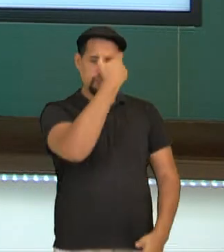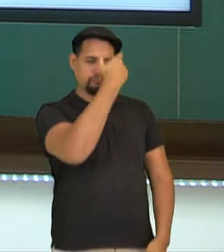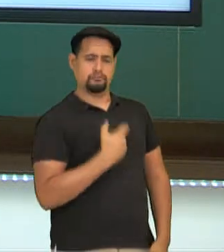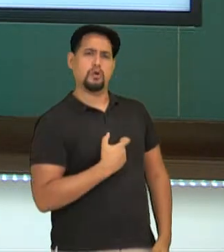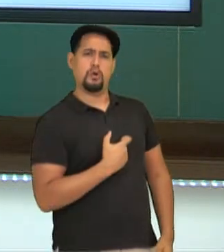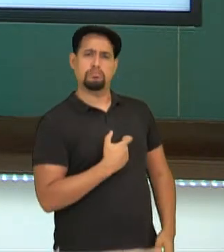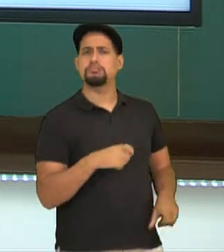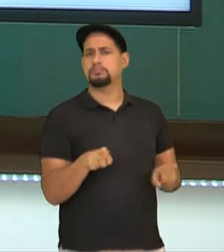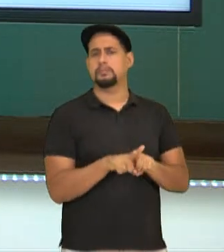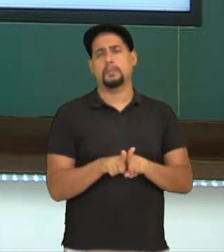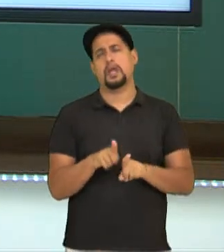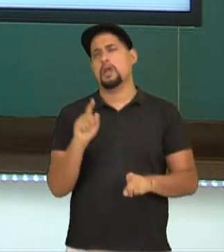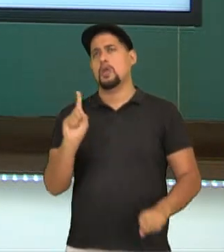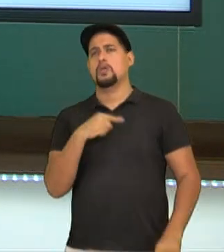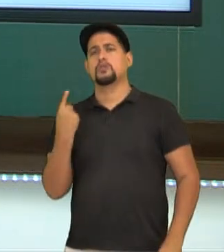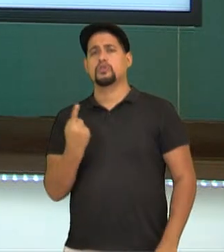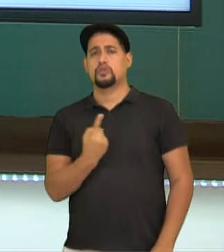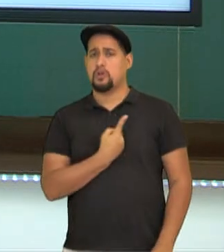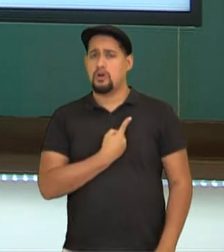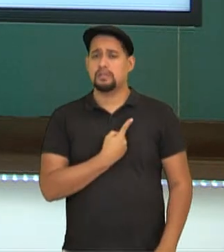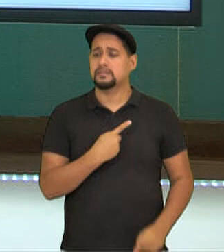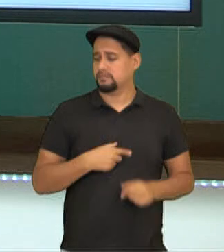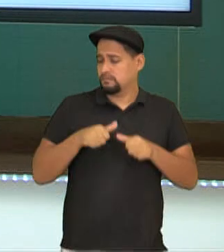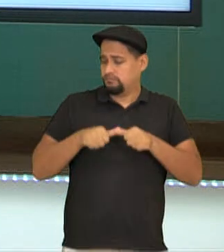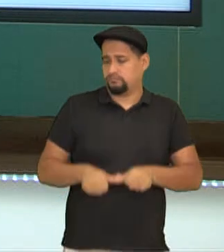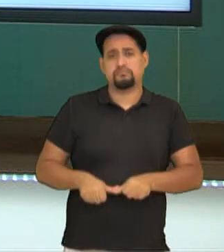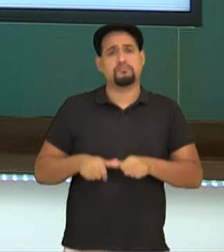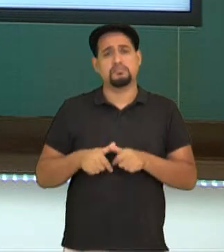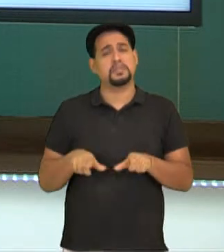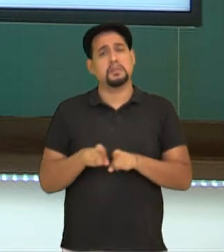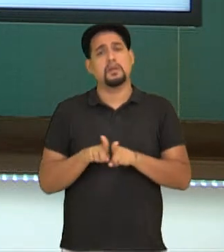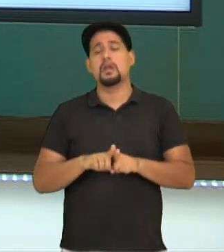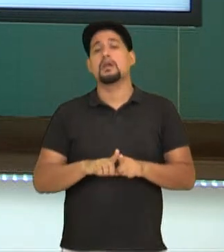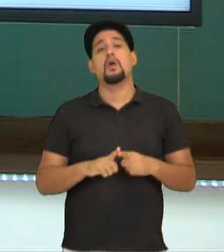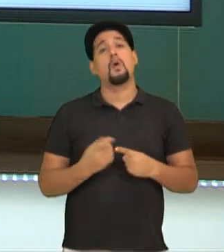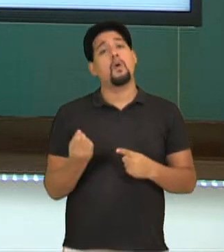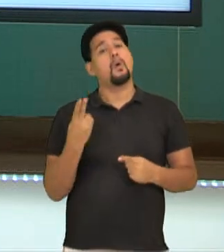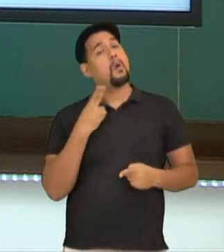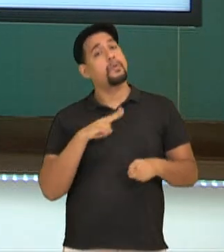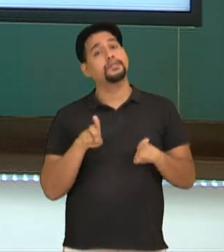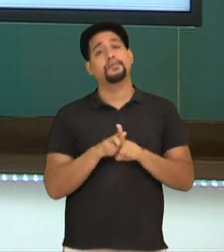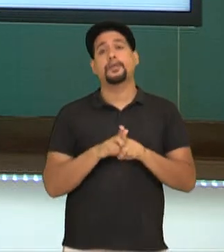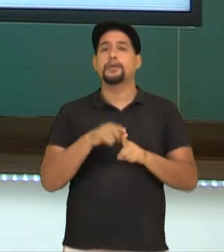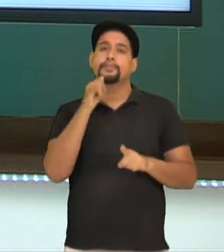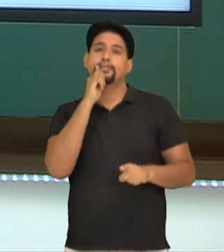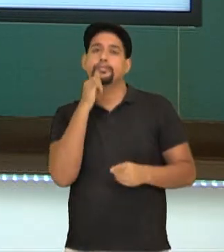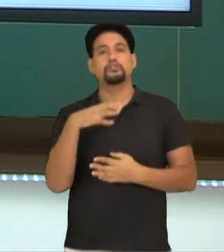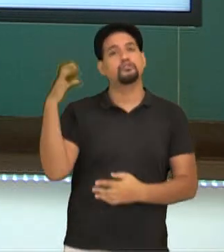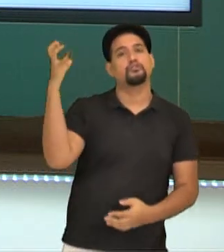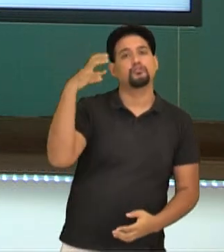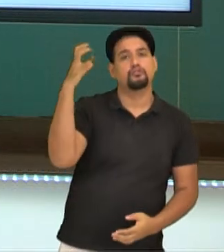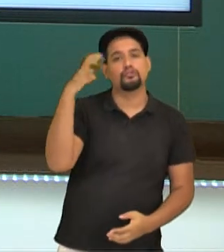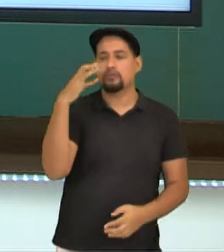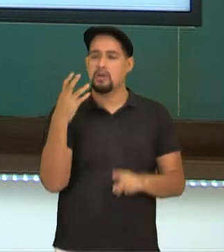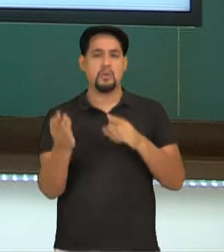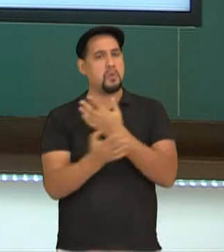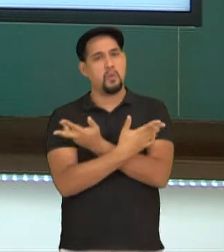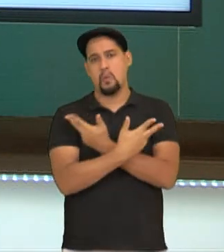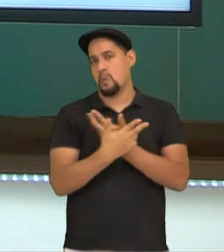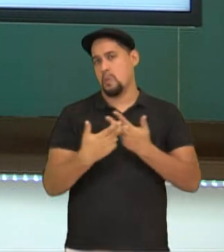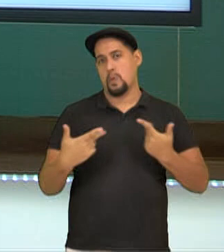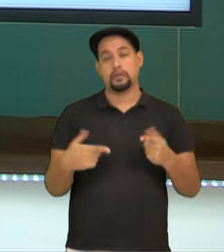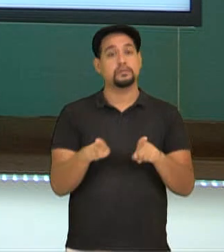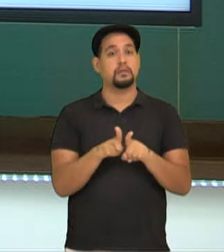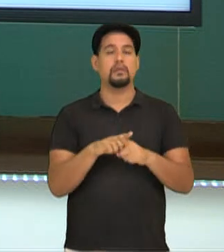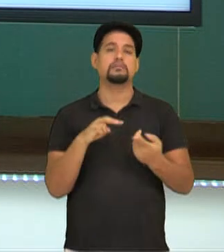sou, nós estamos, né? Ou então o fenômeno da natureza, choveu, qualquer coisa nesse sentido